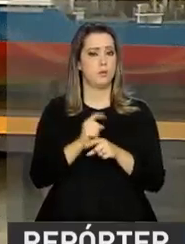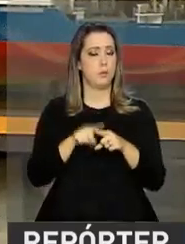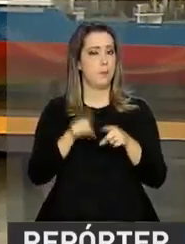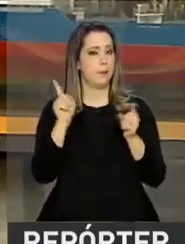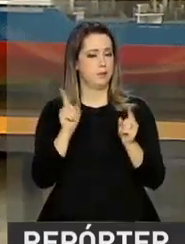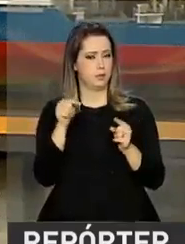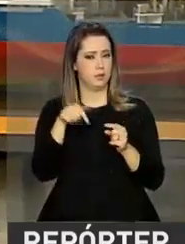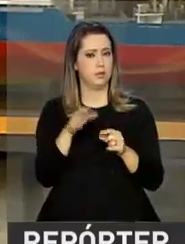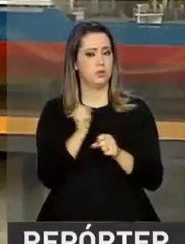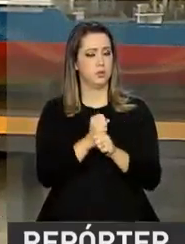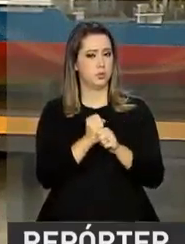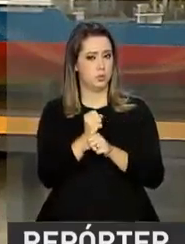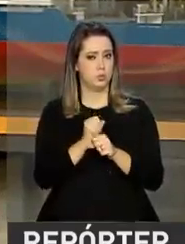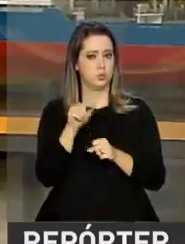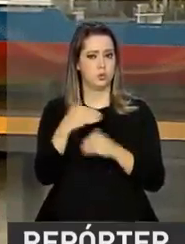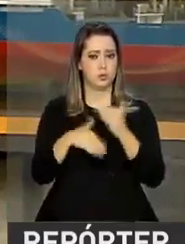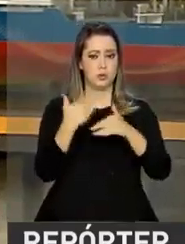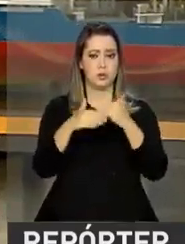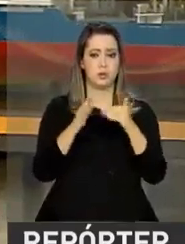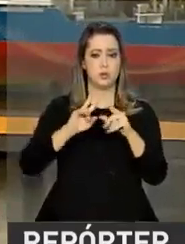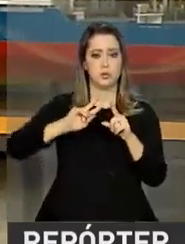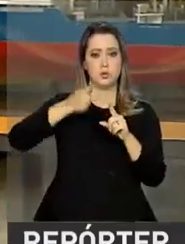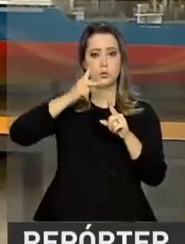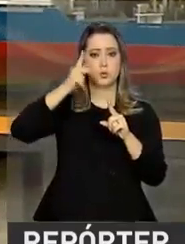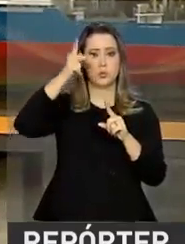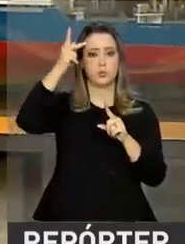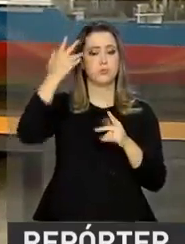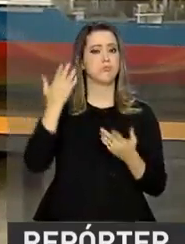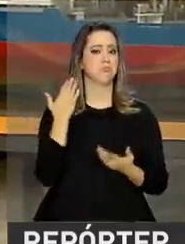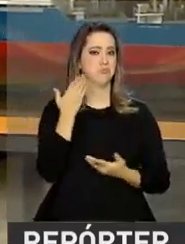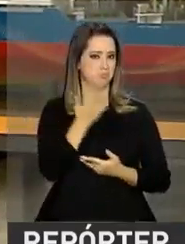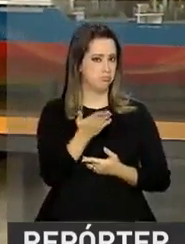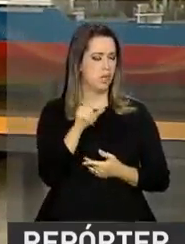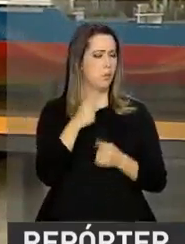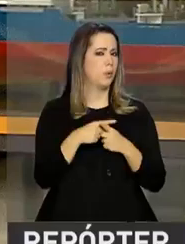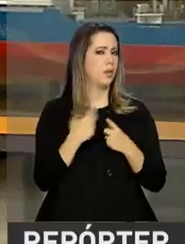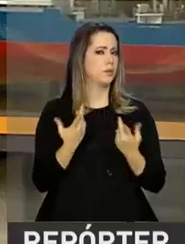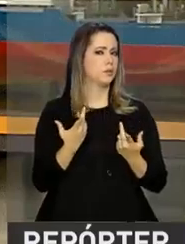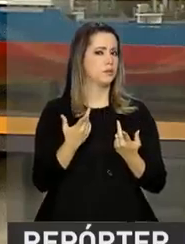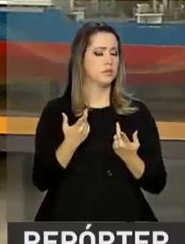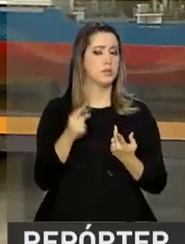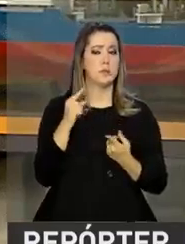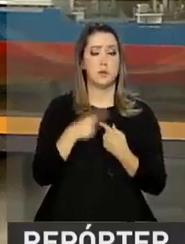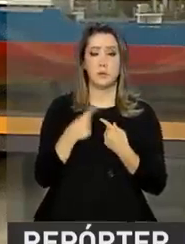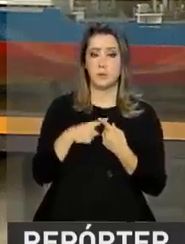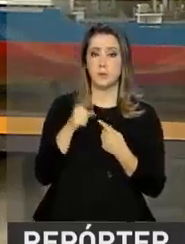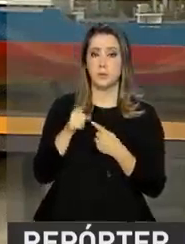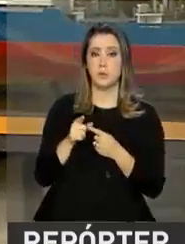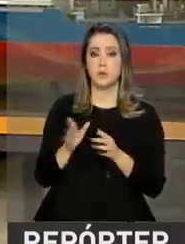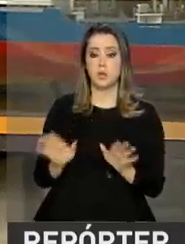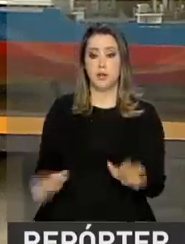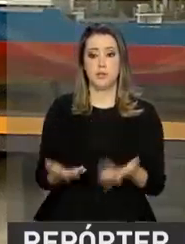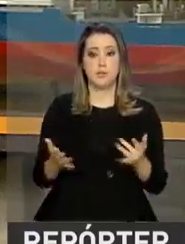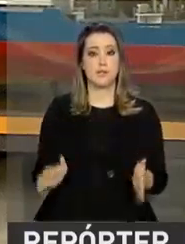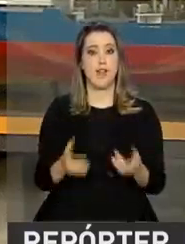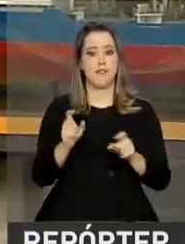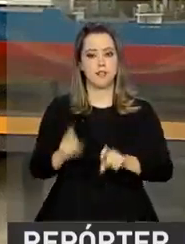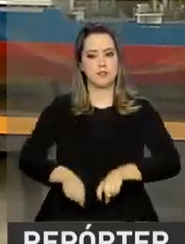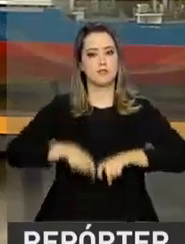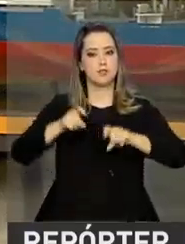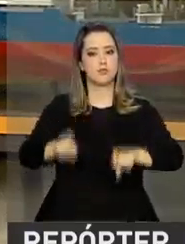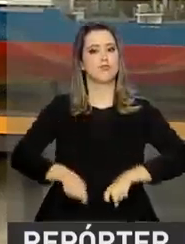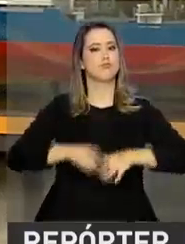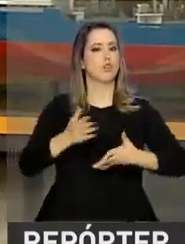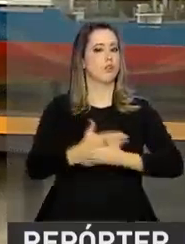neste último ano esse crescimento mais que dobrou o aumento está sendo atribuído à safra recorde de grãos ea